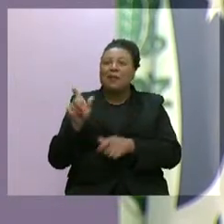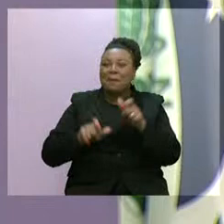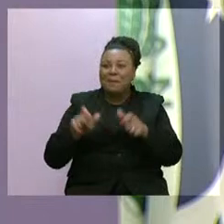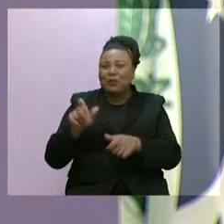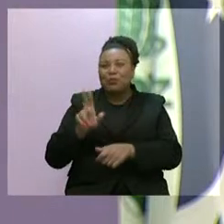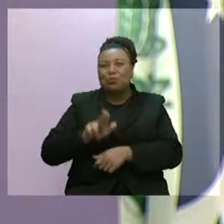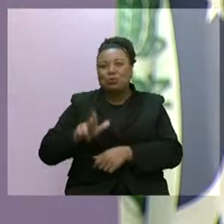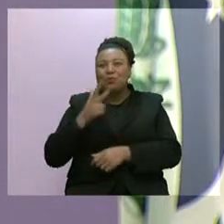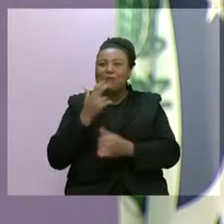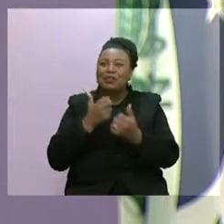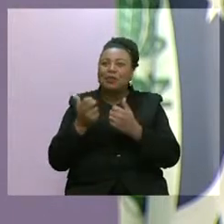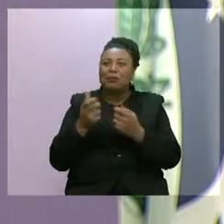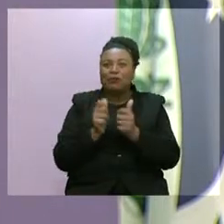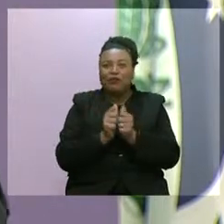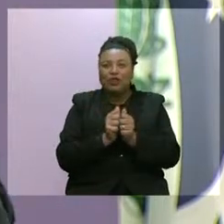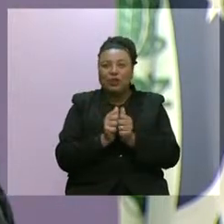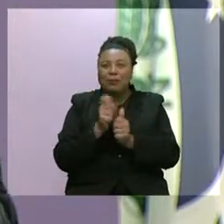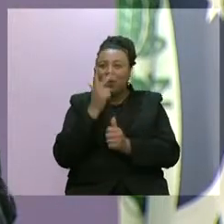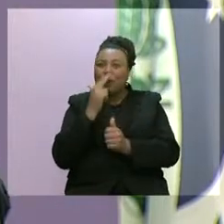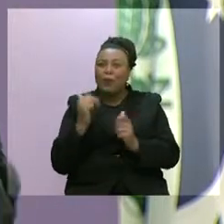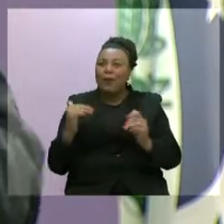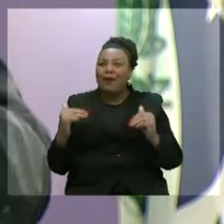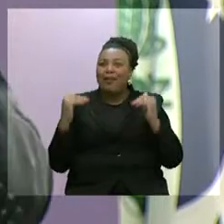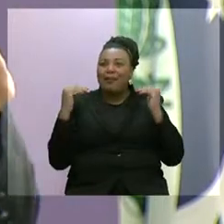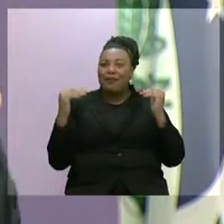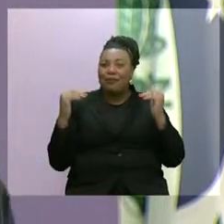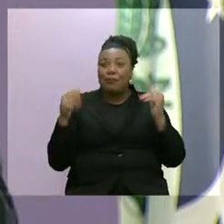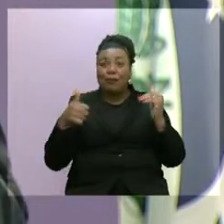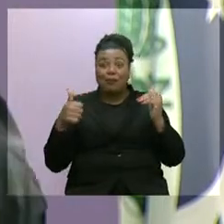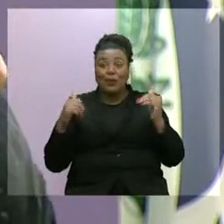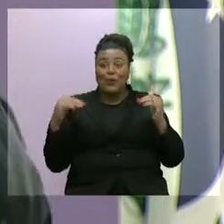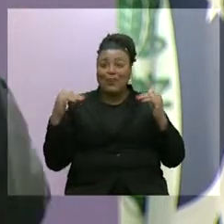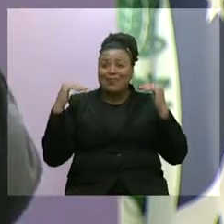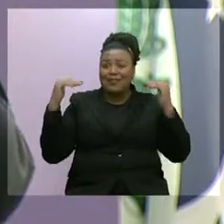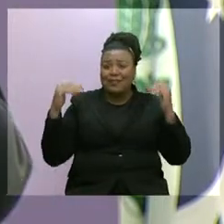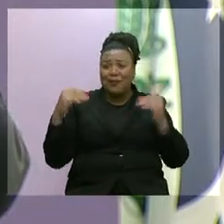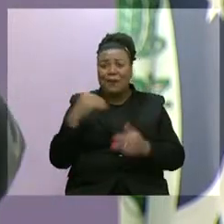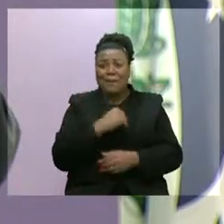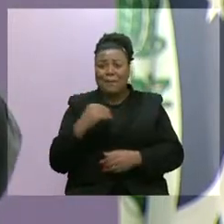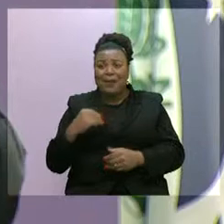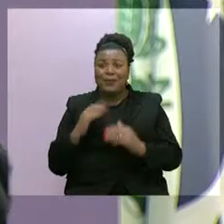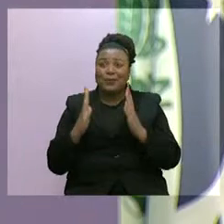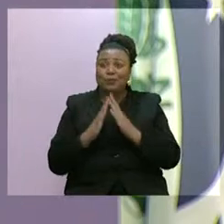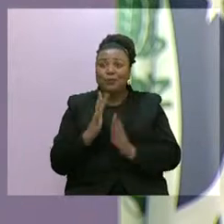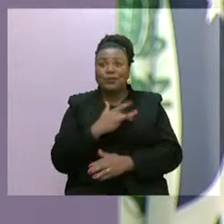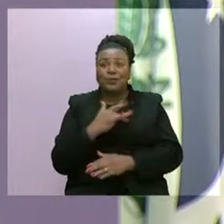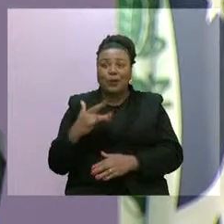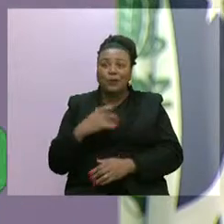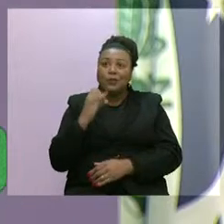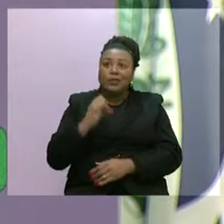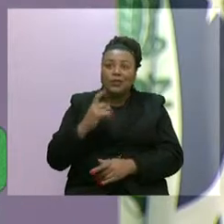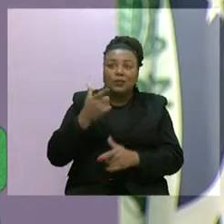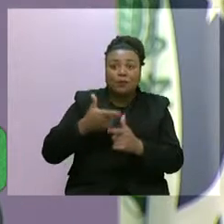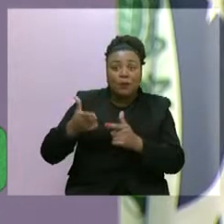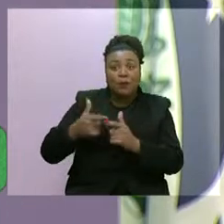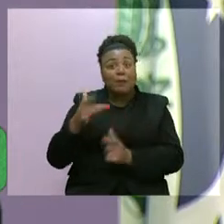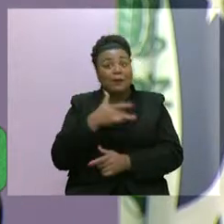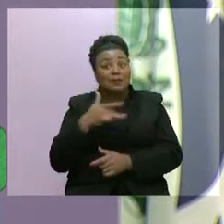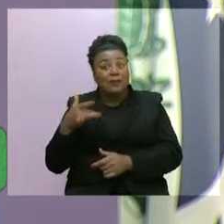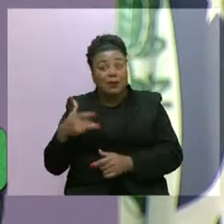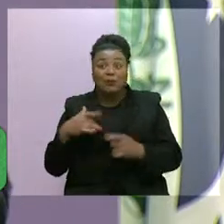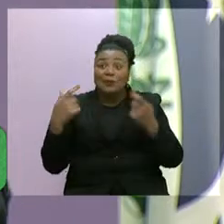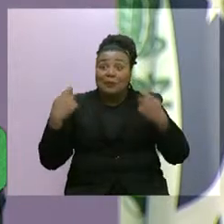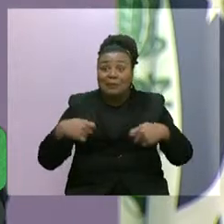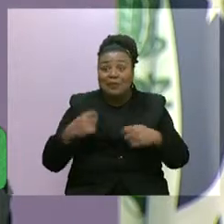nos dão exemplo de videogames, é como se fossem níveis. Primeiro nível, a consulta no posto de saúde. Se ele tem um problema de saúde